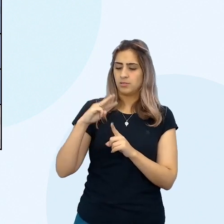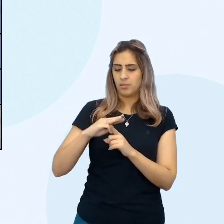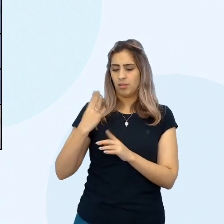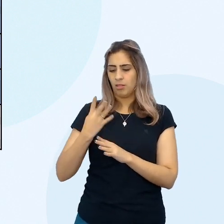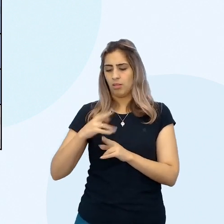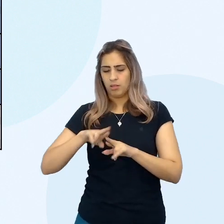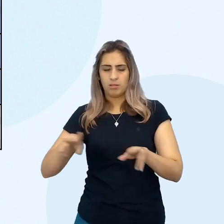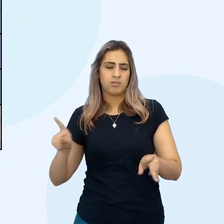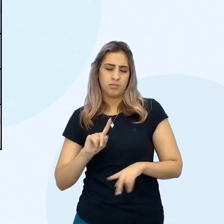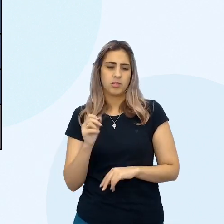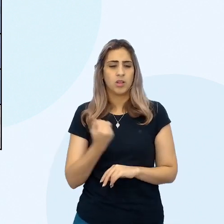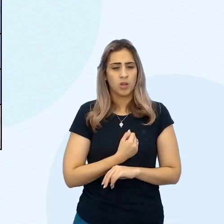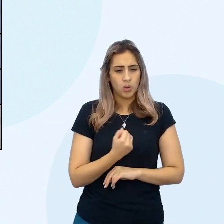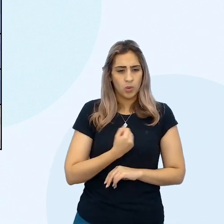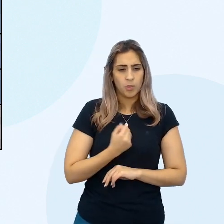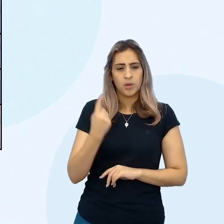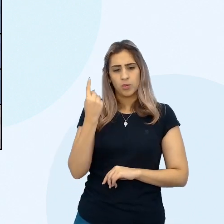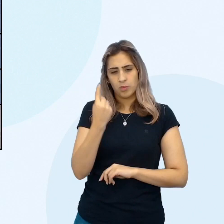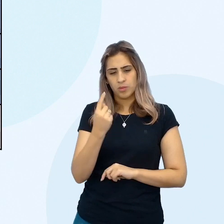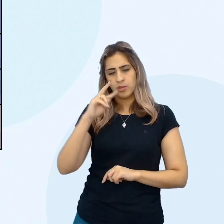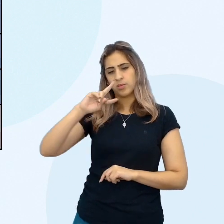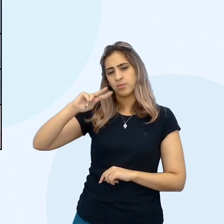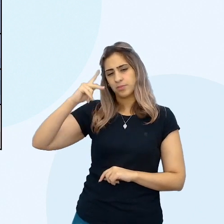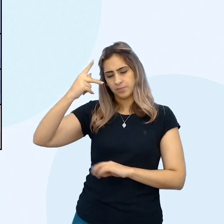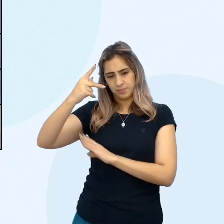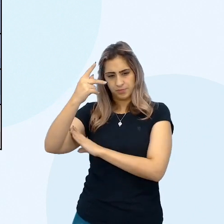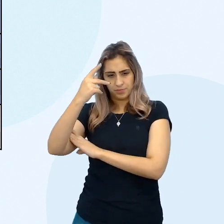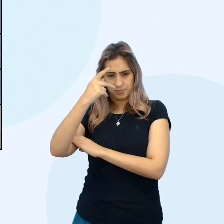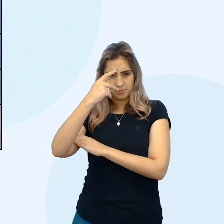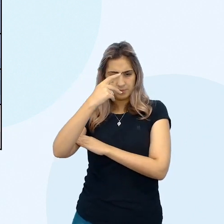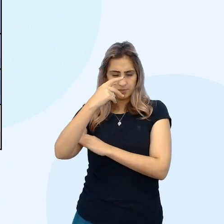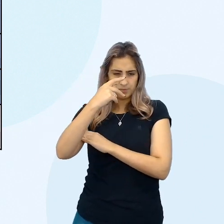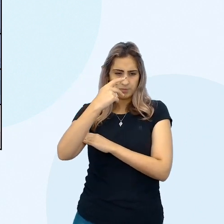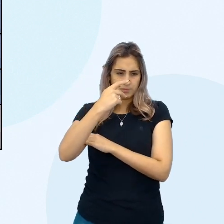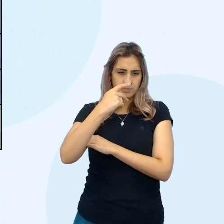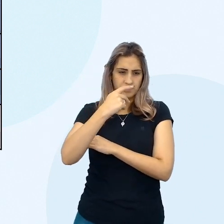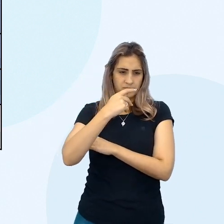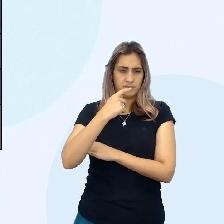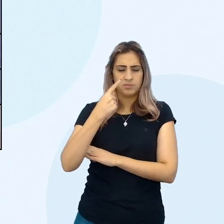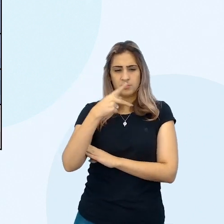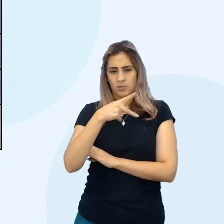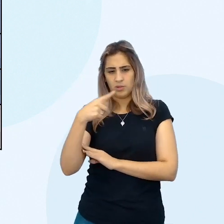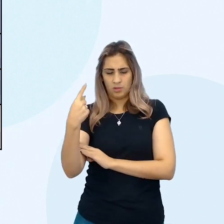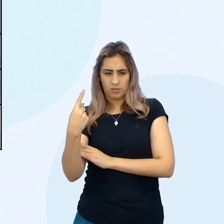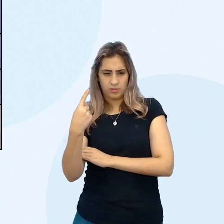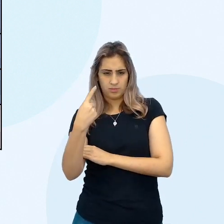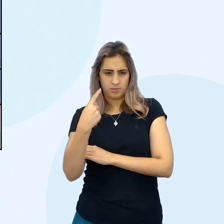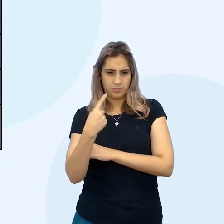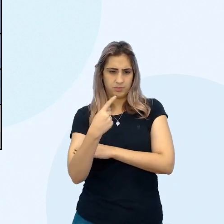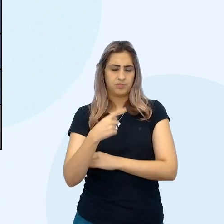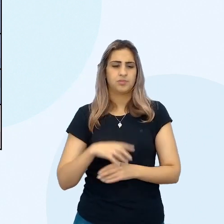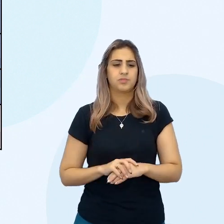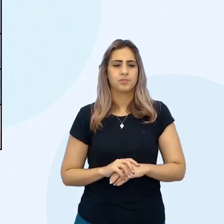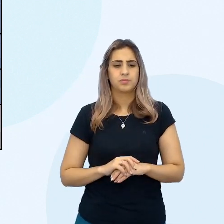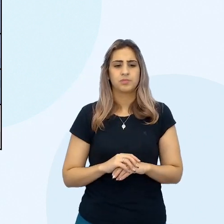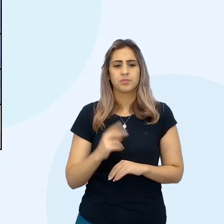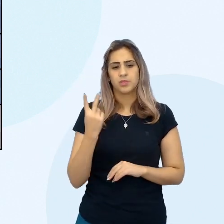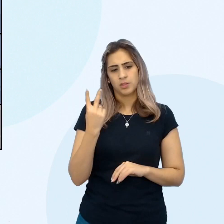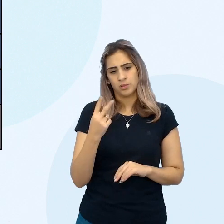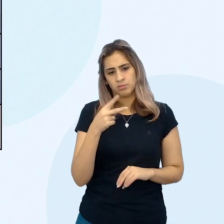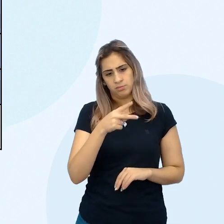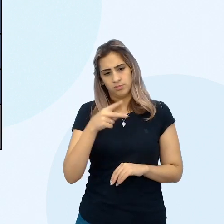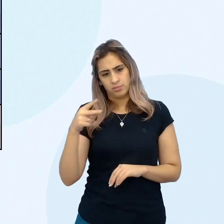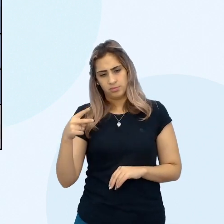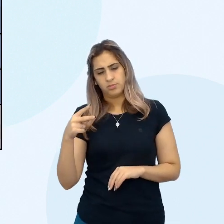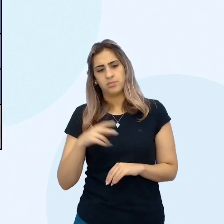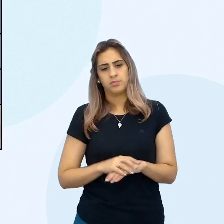vamos lá. Ó. Primeiro o número 1, que é o primeiro dia. Sim. 1 ao quadrado. 1 vezes 1, Osmar. O próprio 1, Tá bom, de boa. Dia 2, vou ter que fazer 2 ao quadrado.